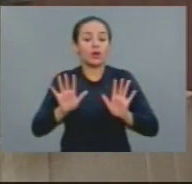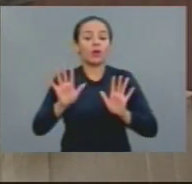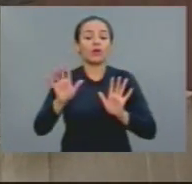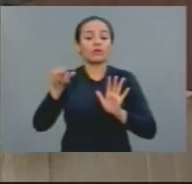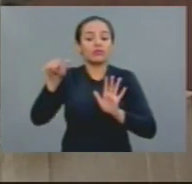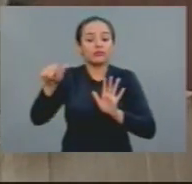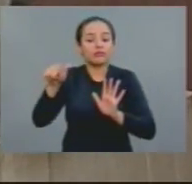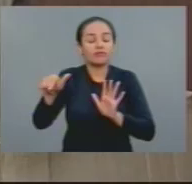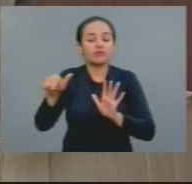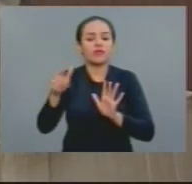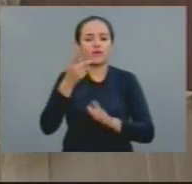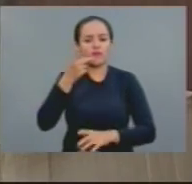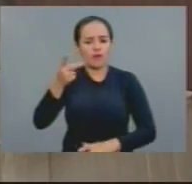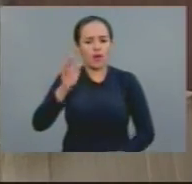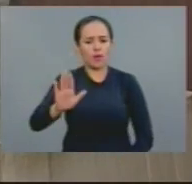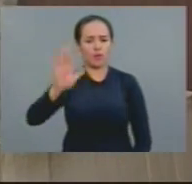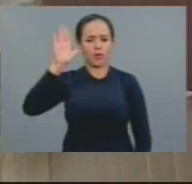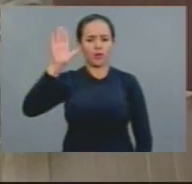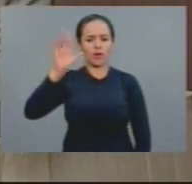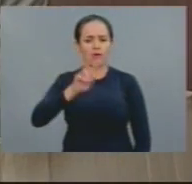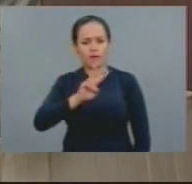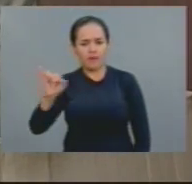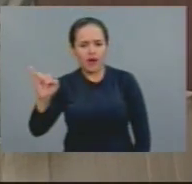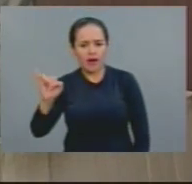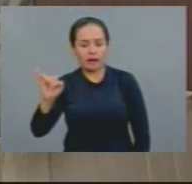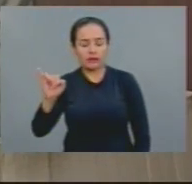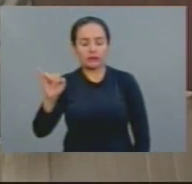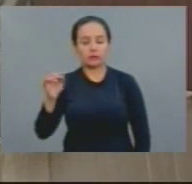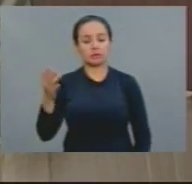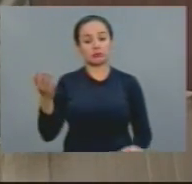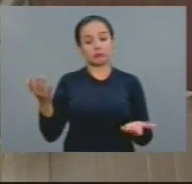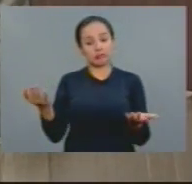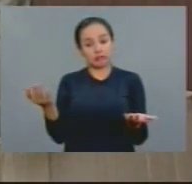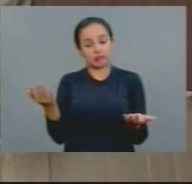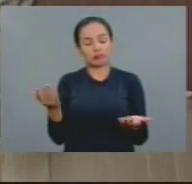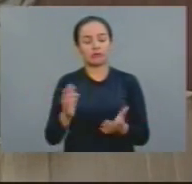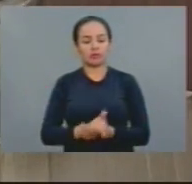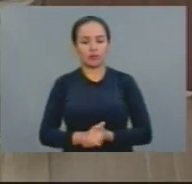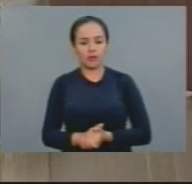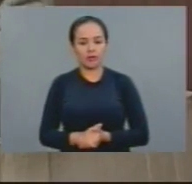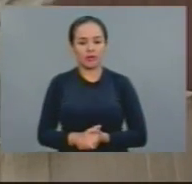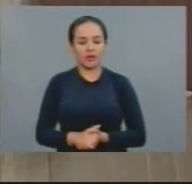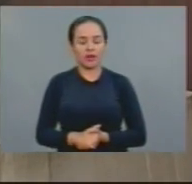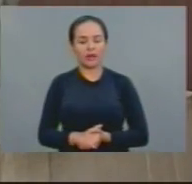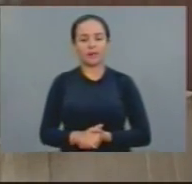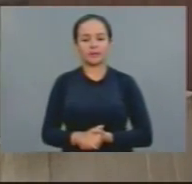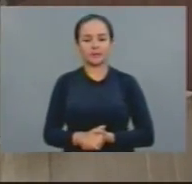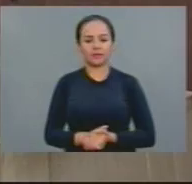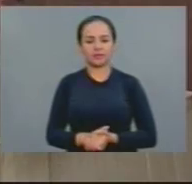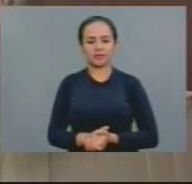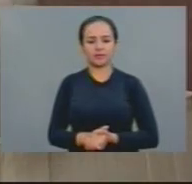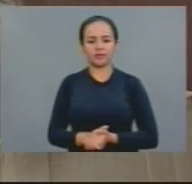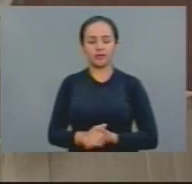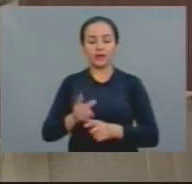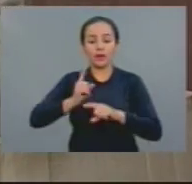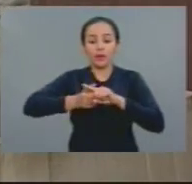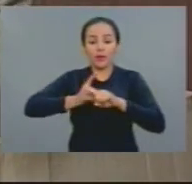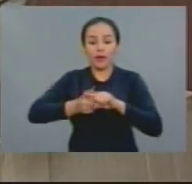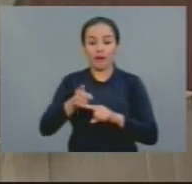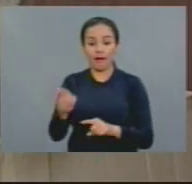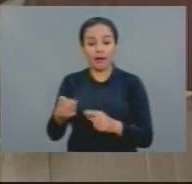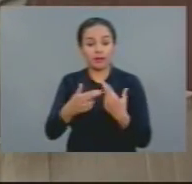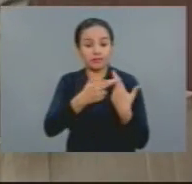senhor Camilo de Santana, já governador. Portanto, eu não estou falando do candidato. Eu não estou falando dos compromissos que